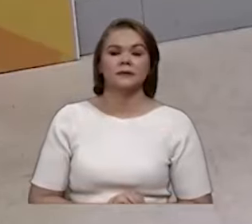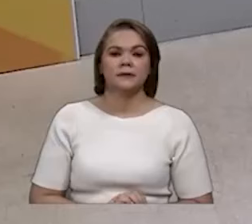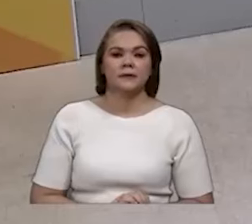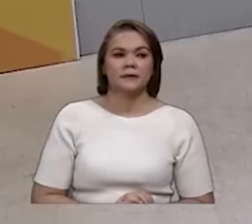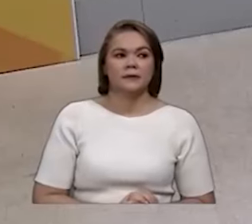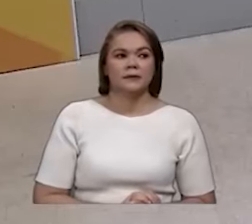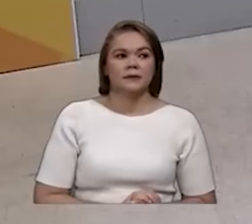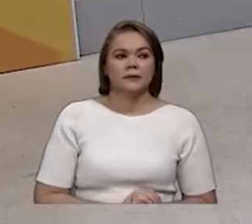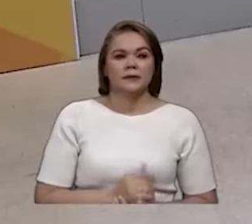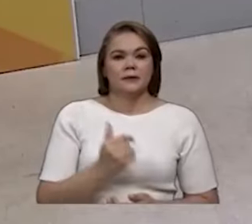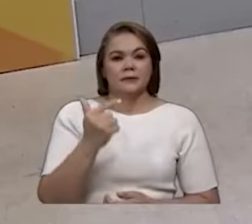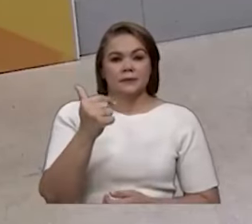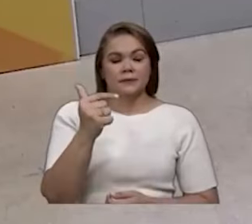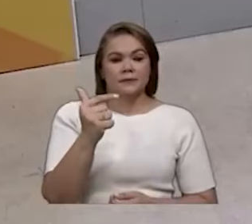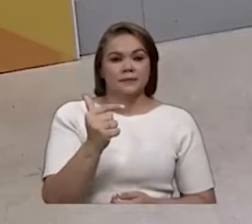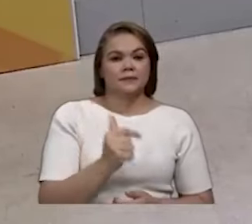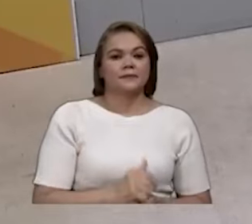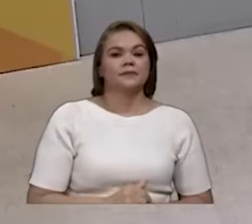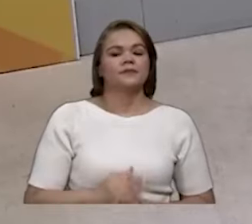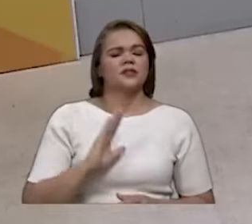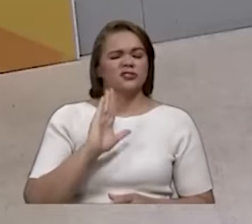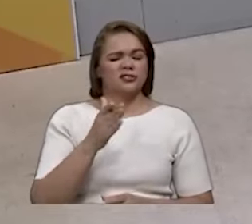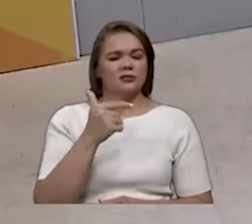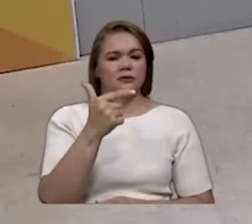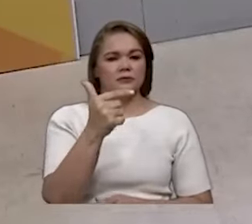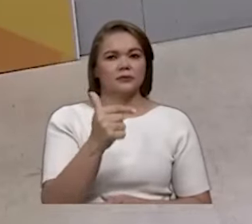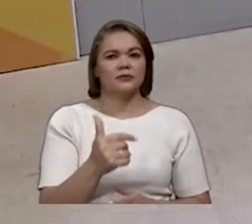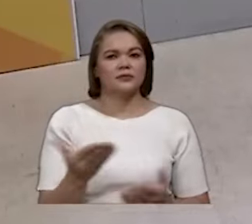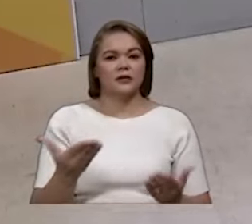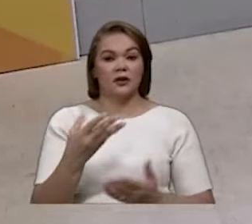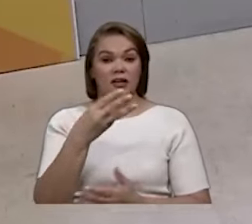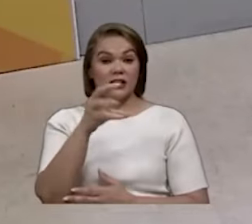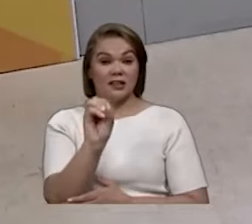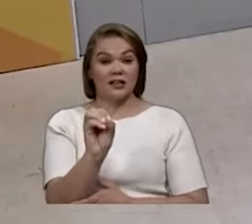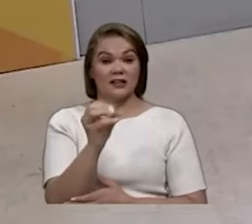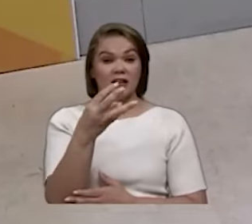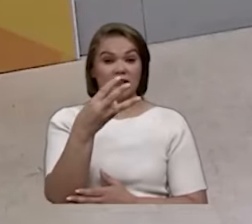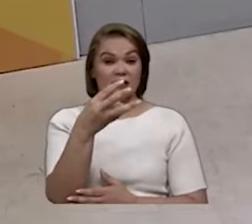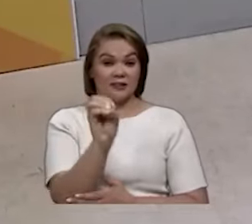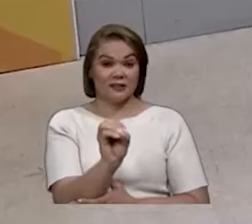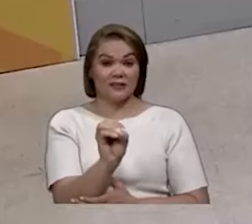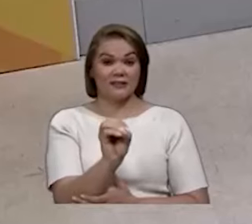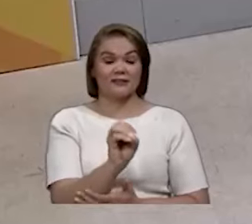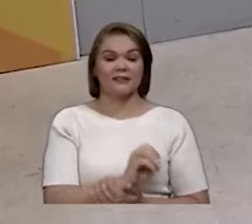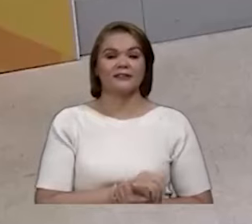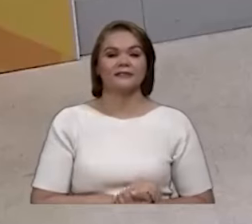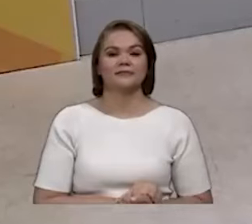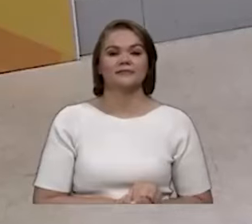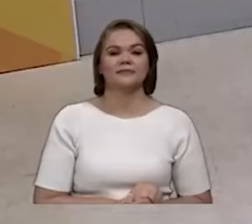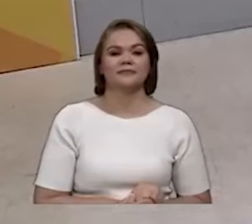Olha só, 12. Foi o 12. Quem quer o 30, hein? 30.